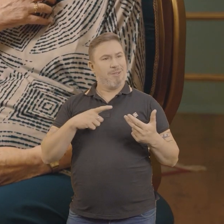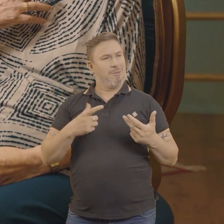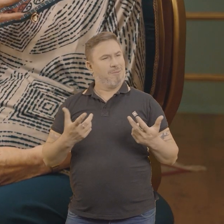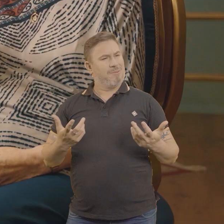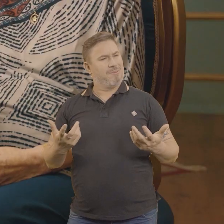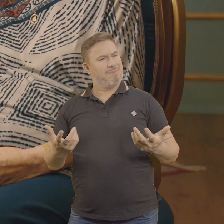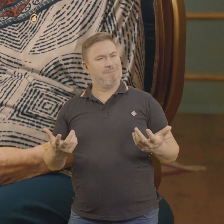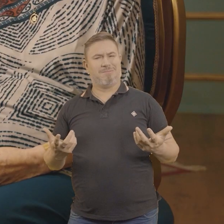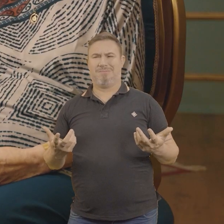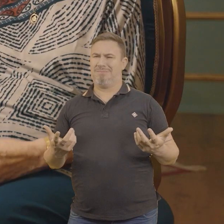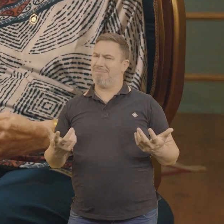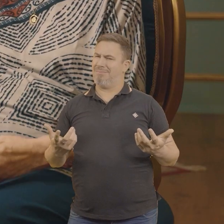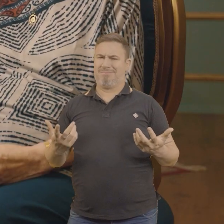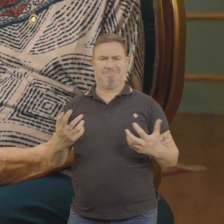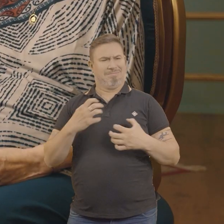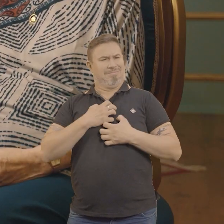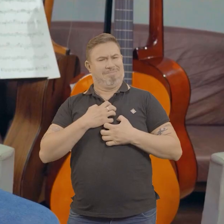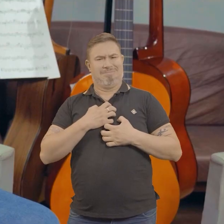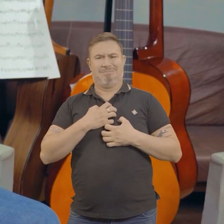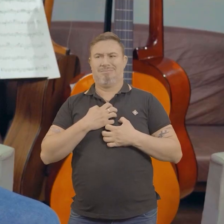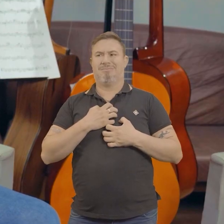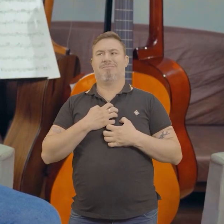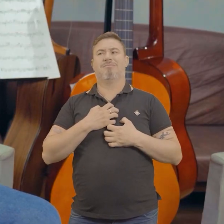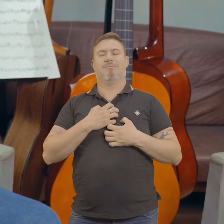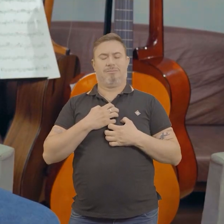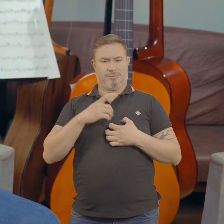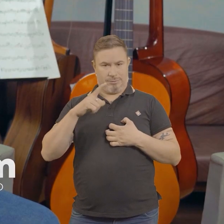fiquei muito impactada com aquilo. Houve